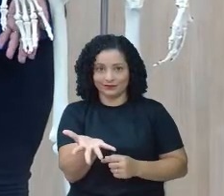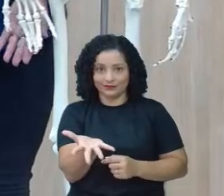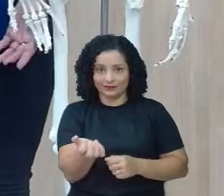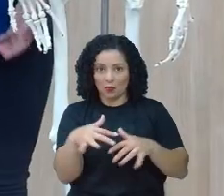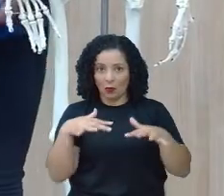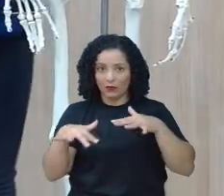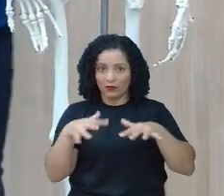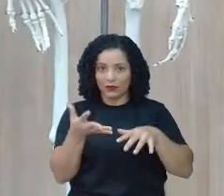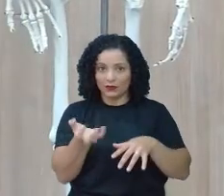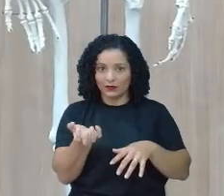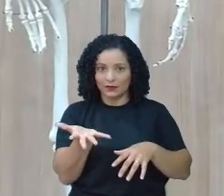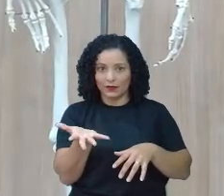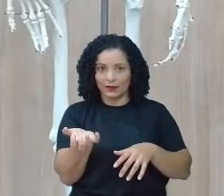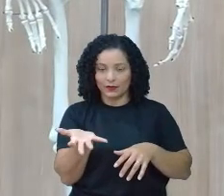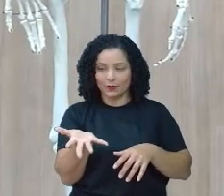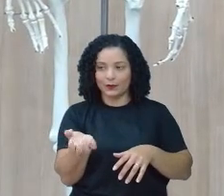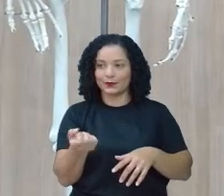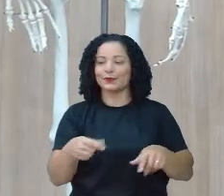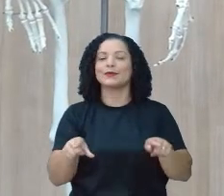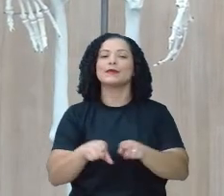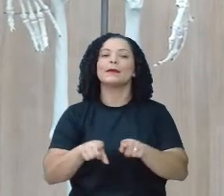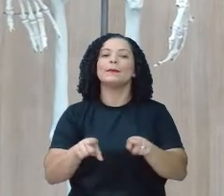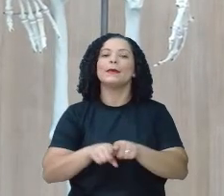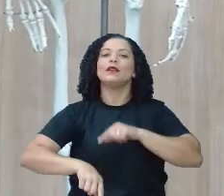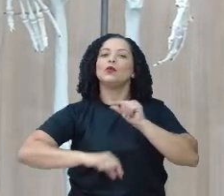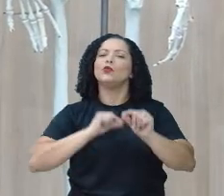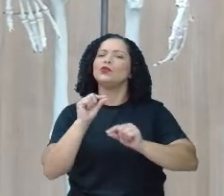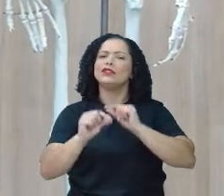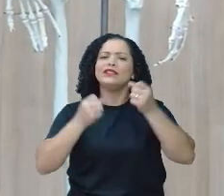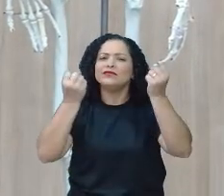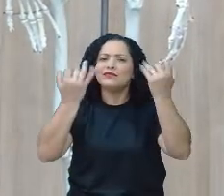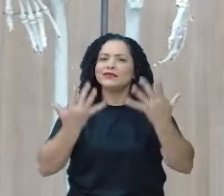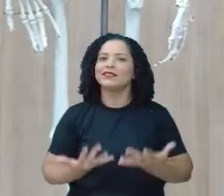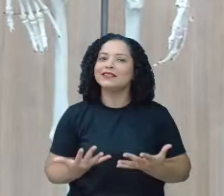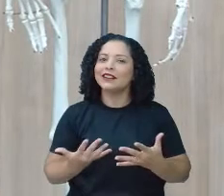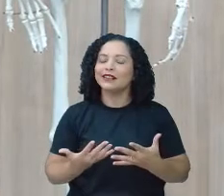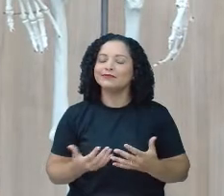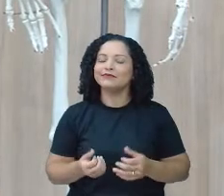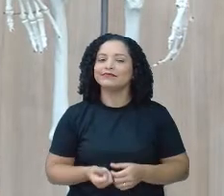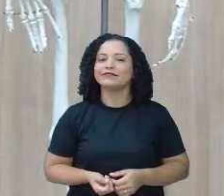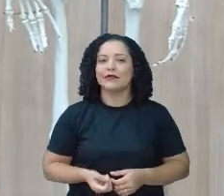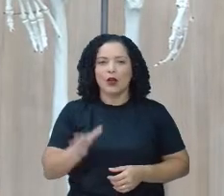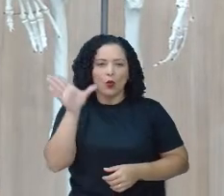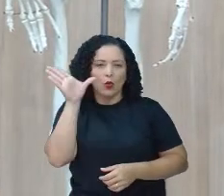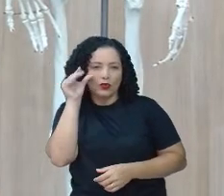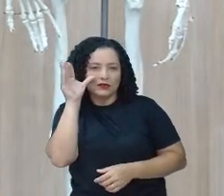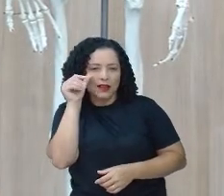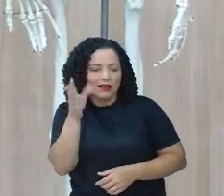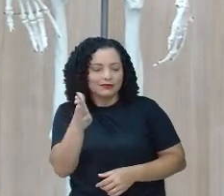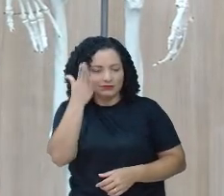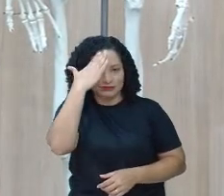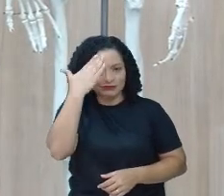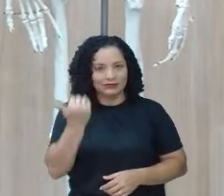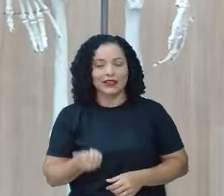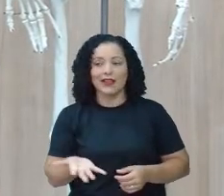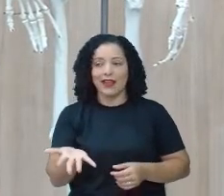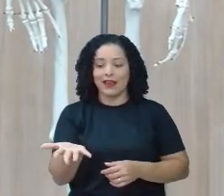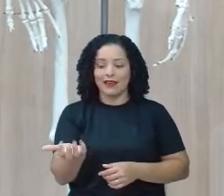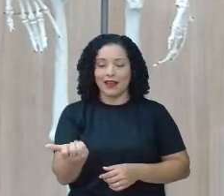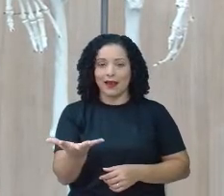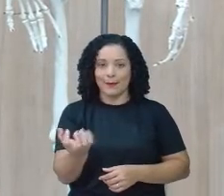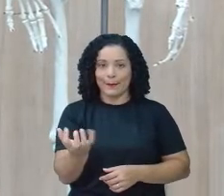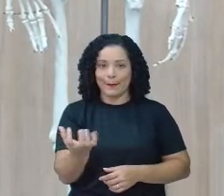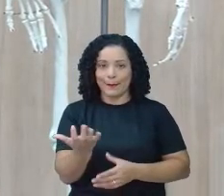às mãos. Outra coisa que eu gostaria de falar, né, que em relação a curiosidades, é que a nossa mão, né,